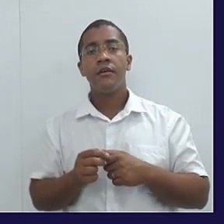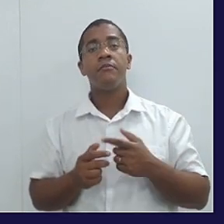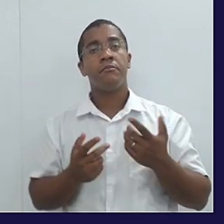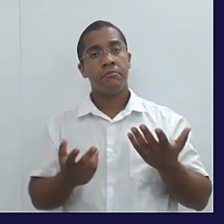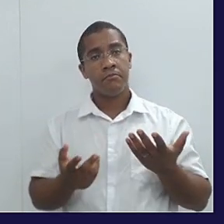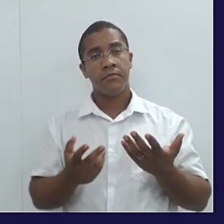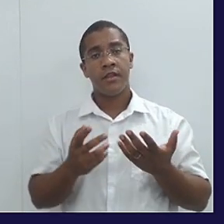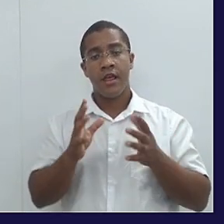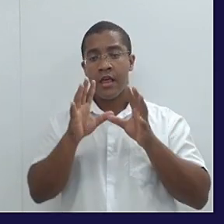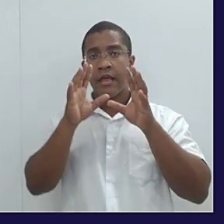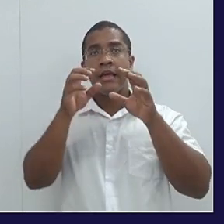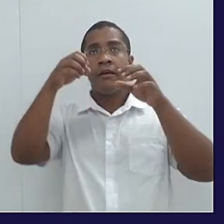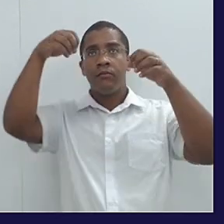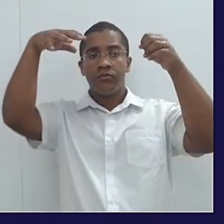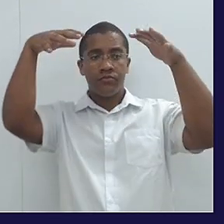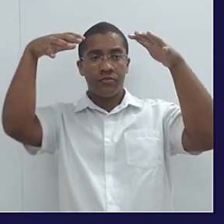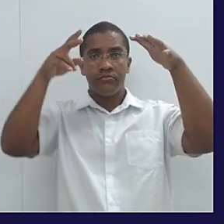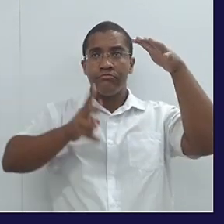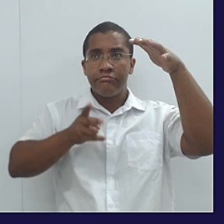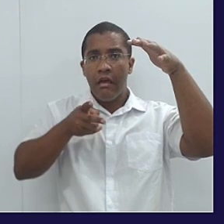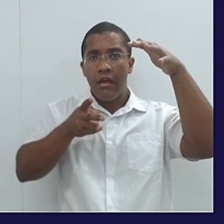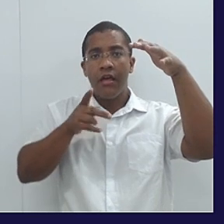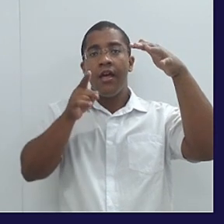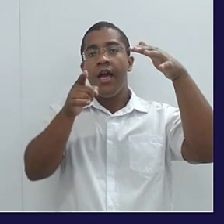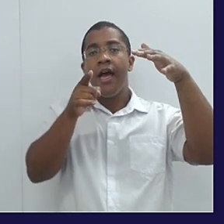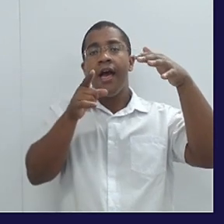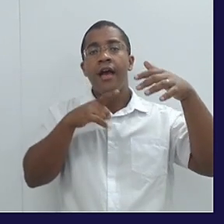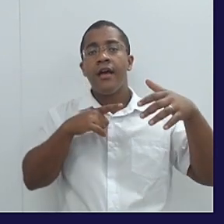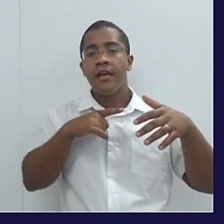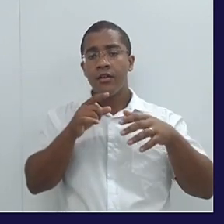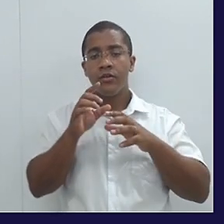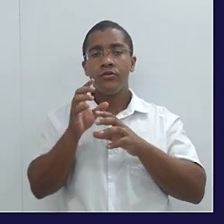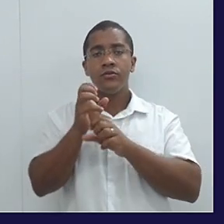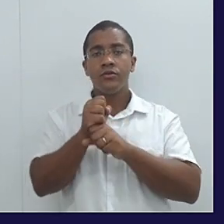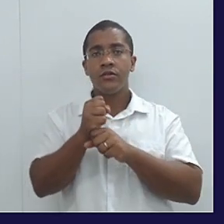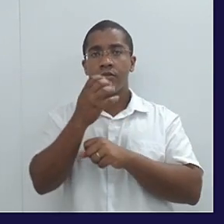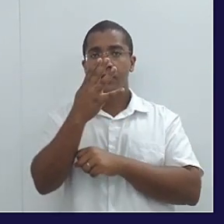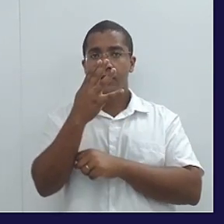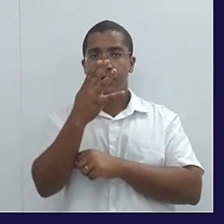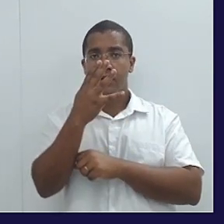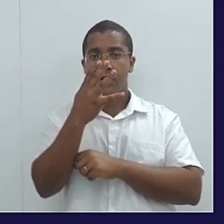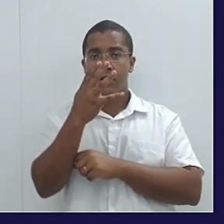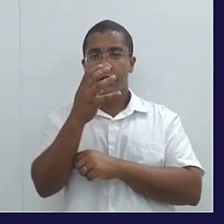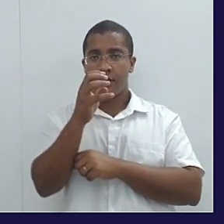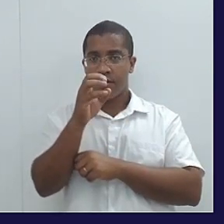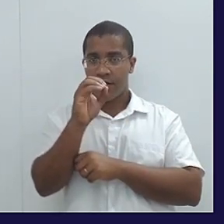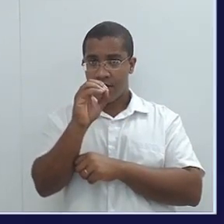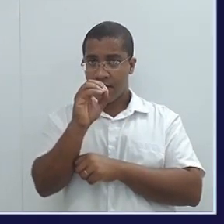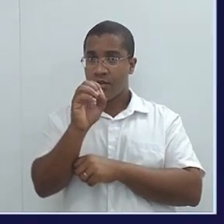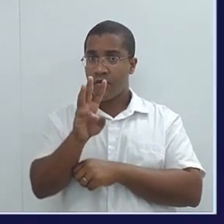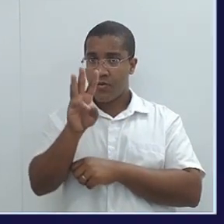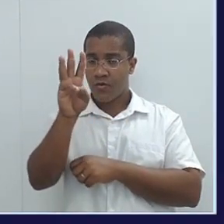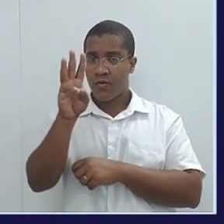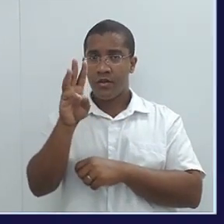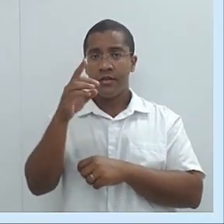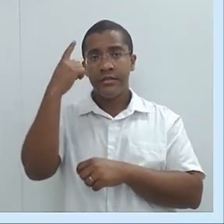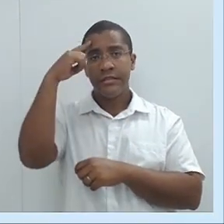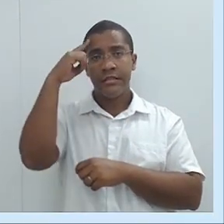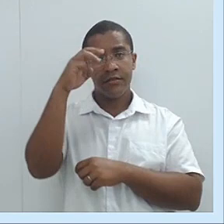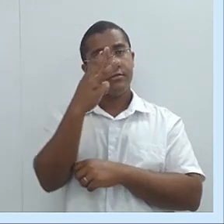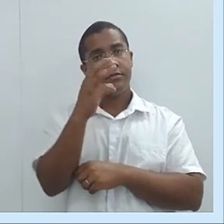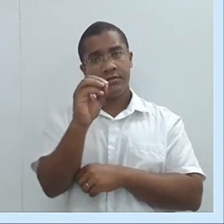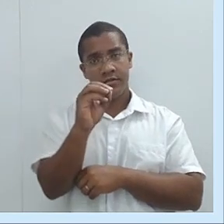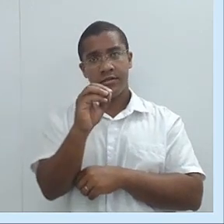né, dessas duas lâmpadas que dá 40 watts, né, durante aí 30 dias.